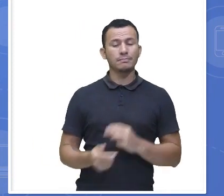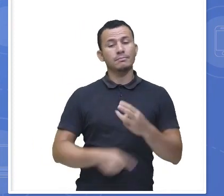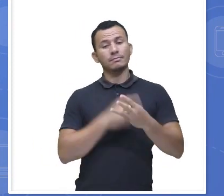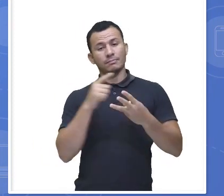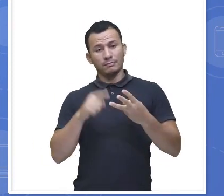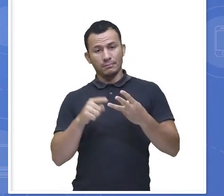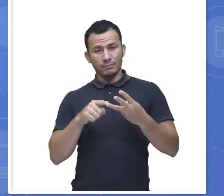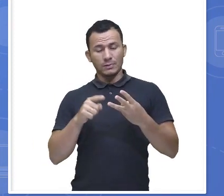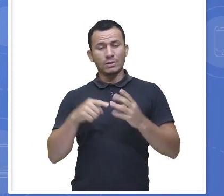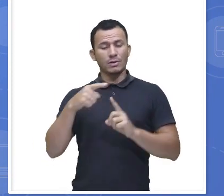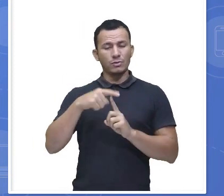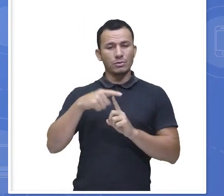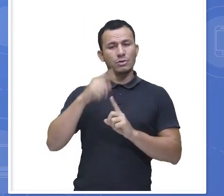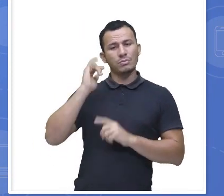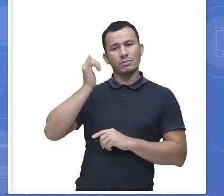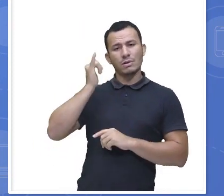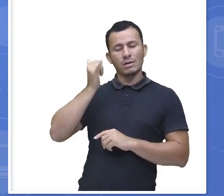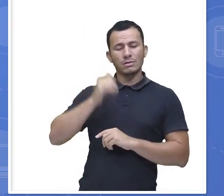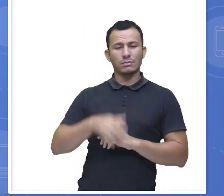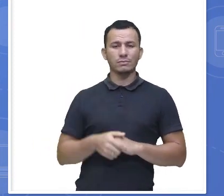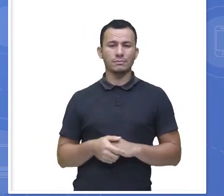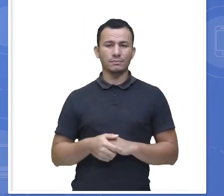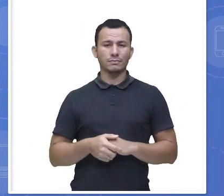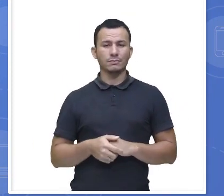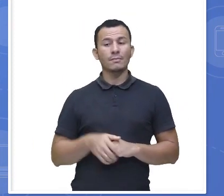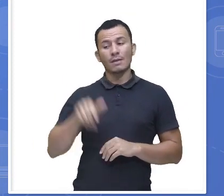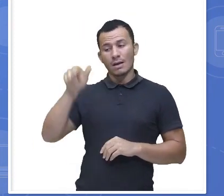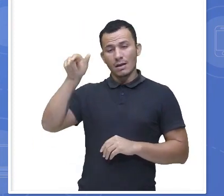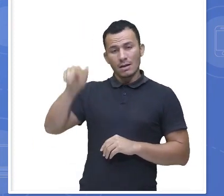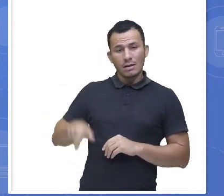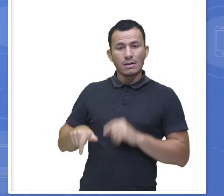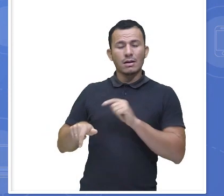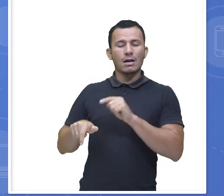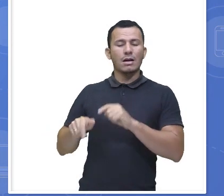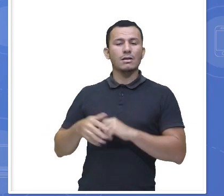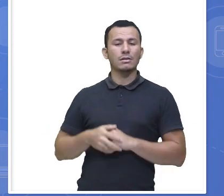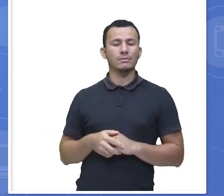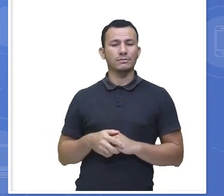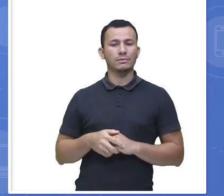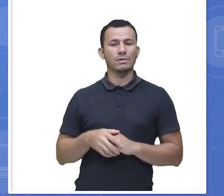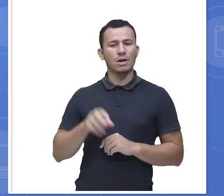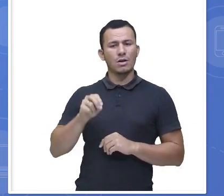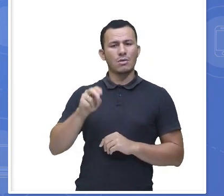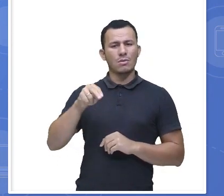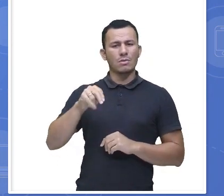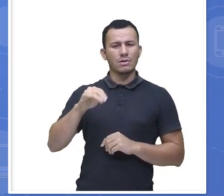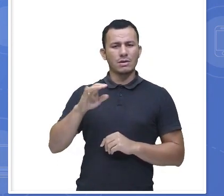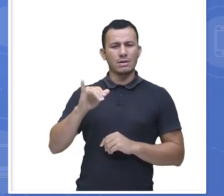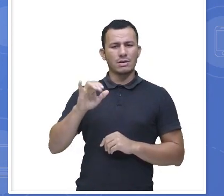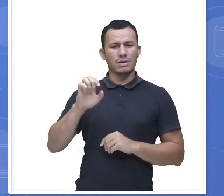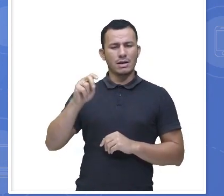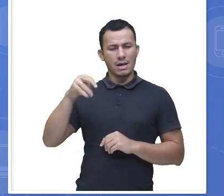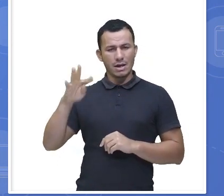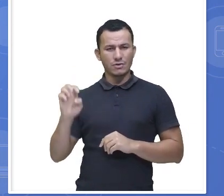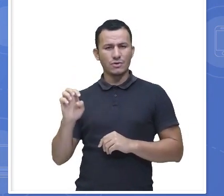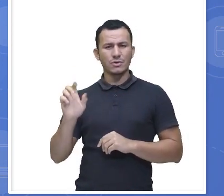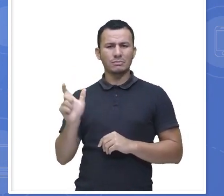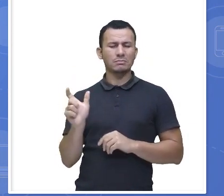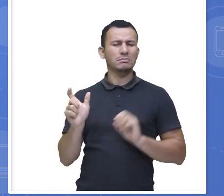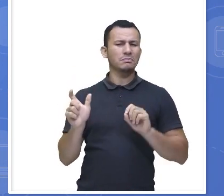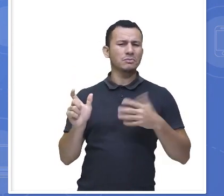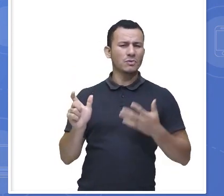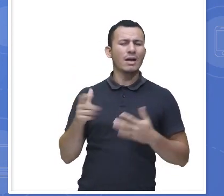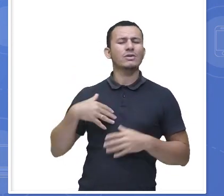o terceiro tipo de narrador. Que narrador é esse? É o narrador onisciente. Onisciente, ele